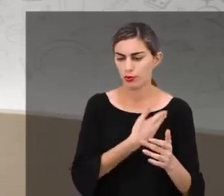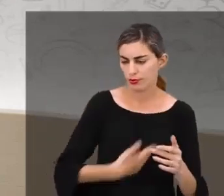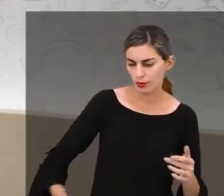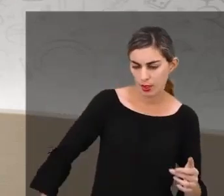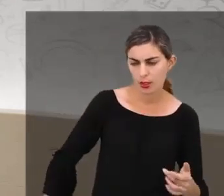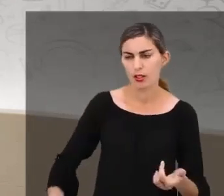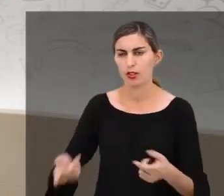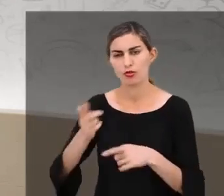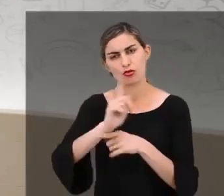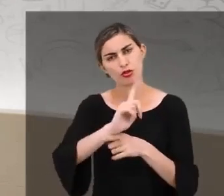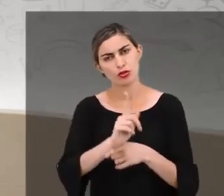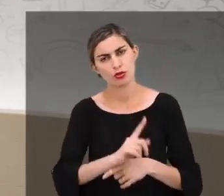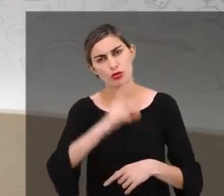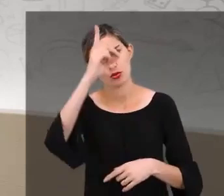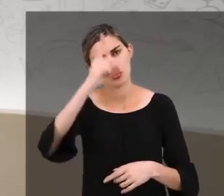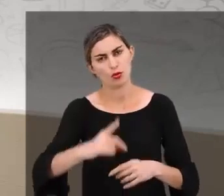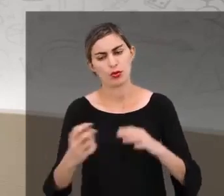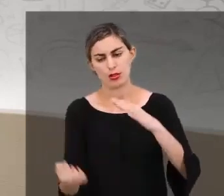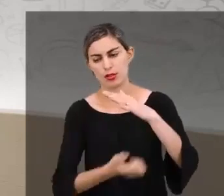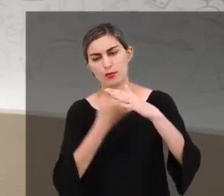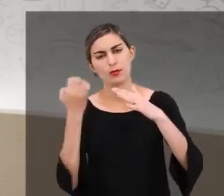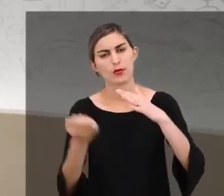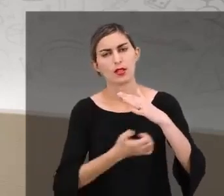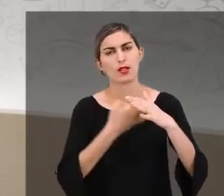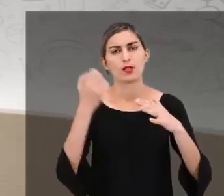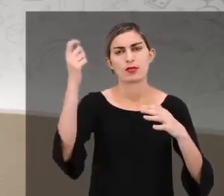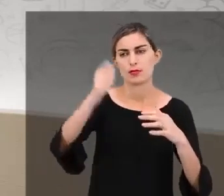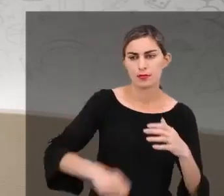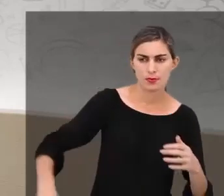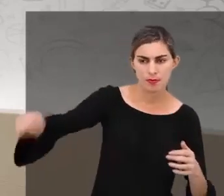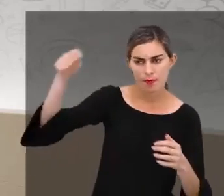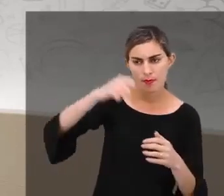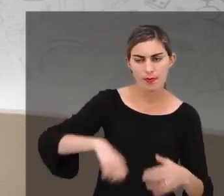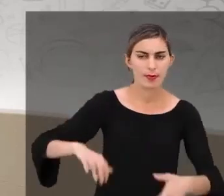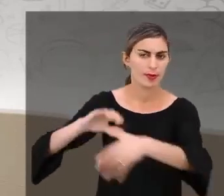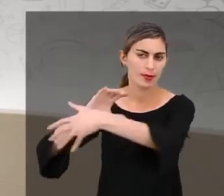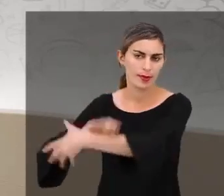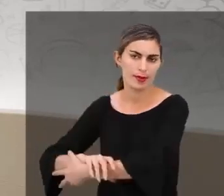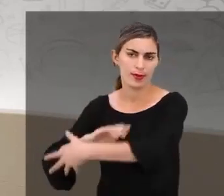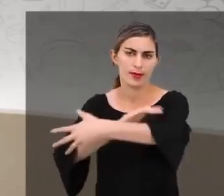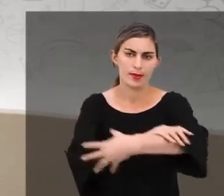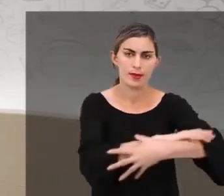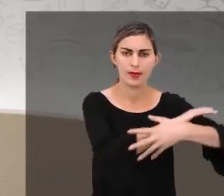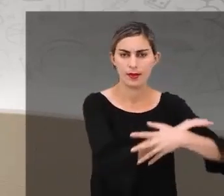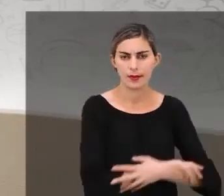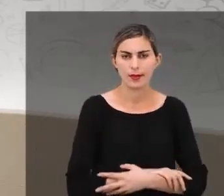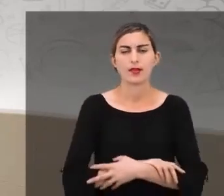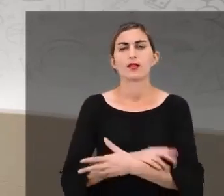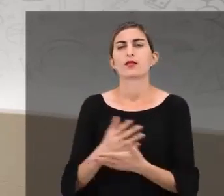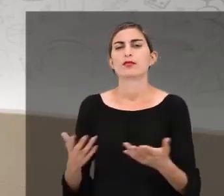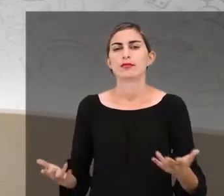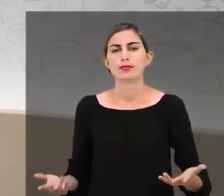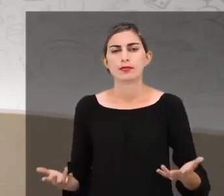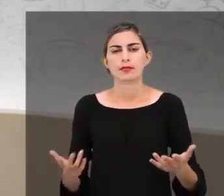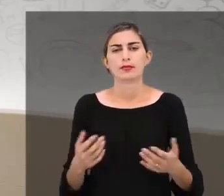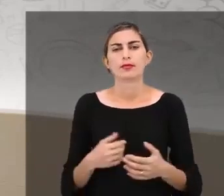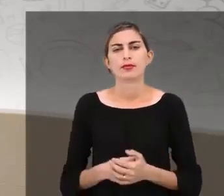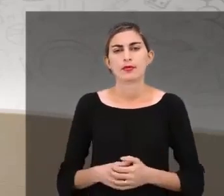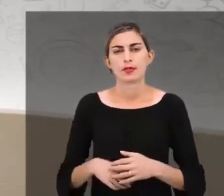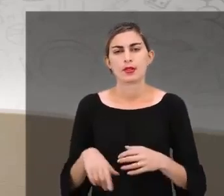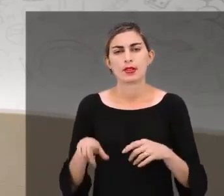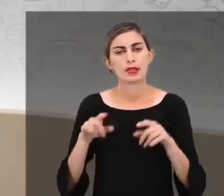governantes, os gestores, as empresas, as entidades que são parceiras, engajadas, entidades beneficentes, por